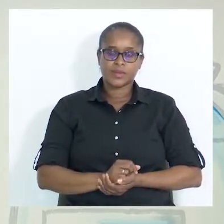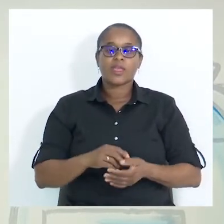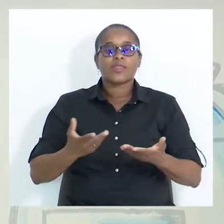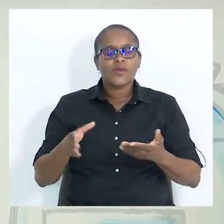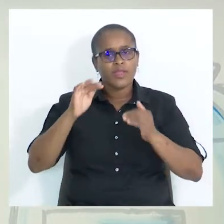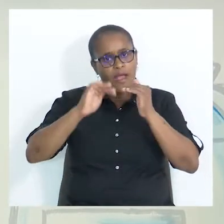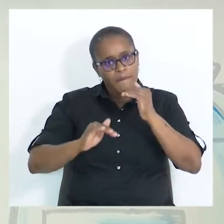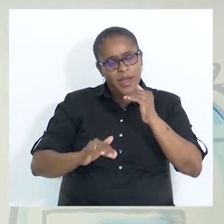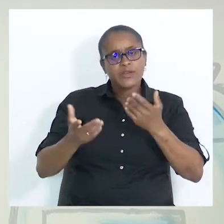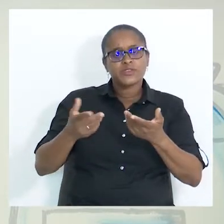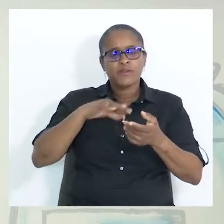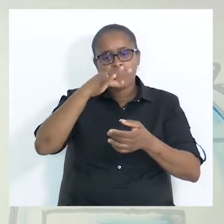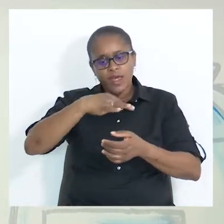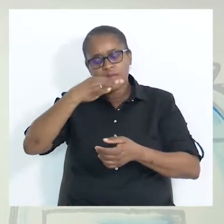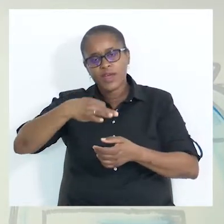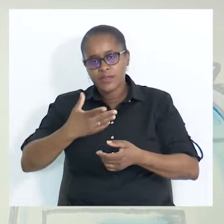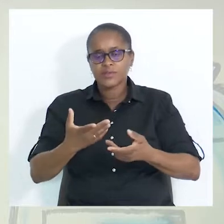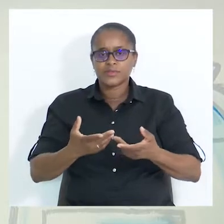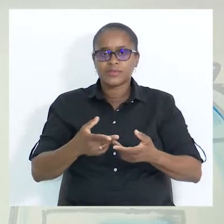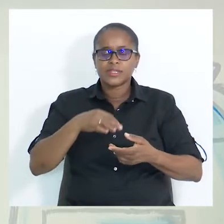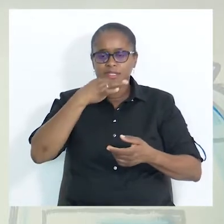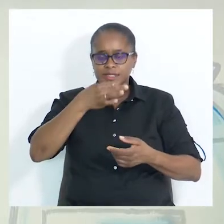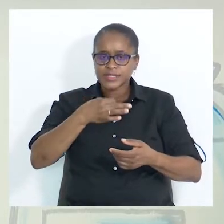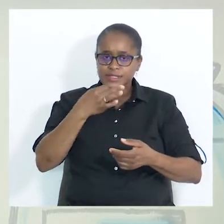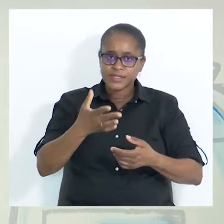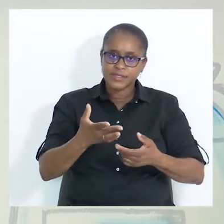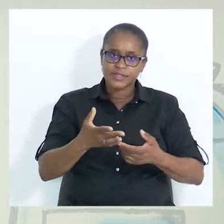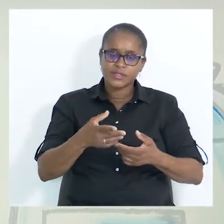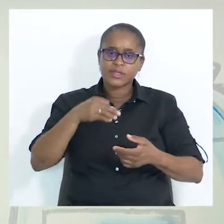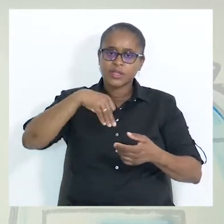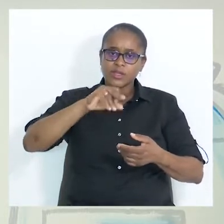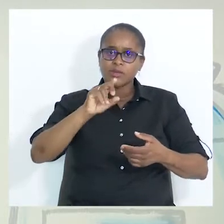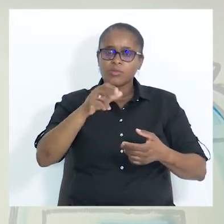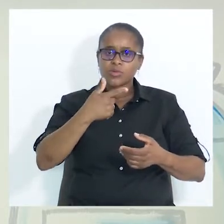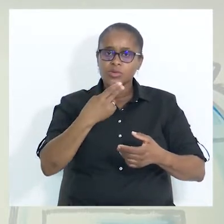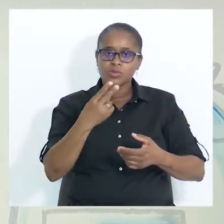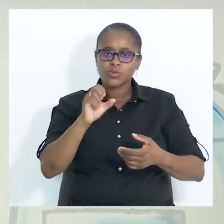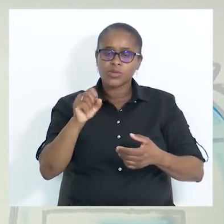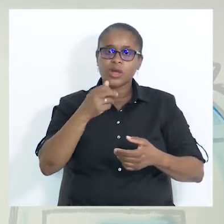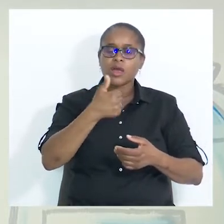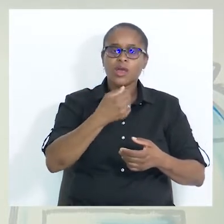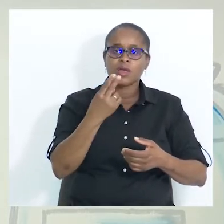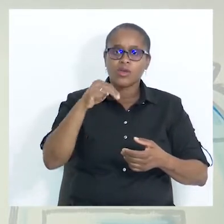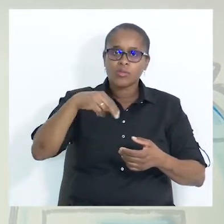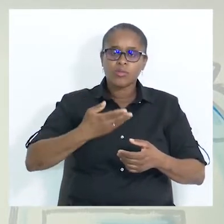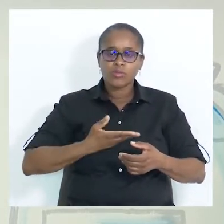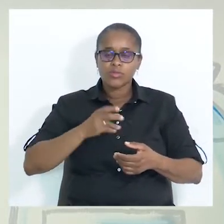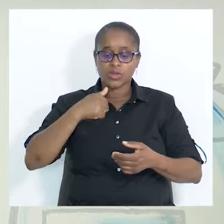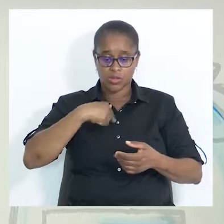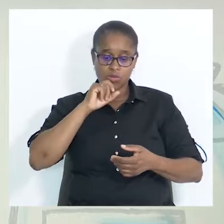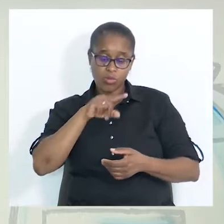Então, mais abaixo, vai falando e diz: Portuga, bunda eu posso